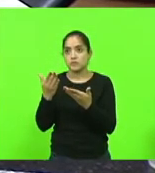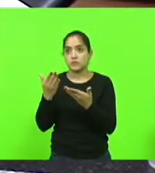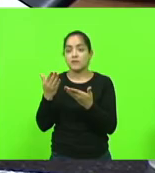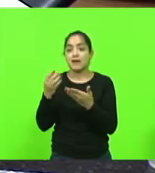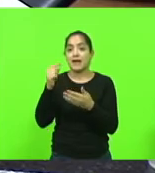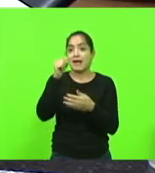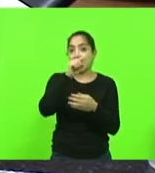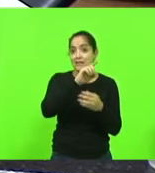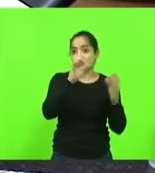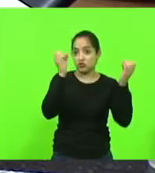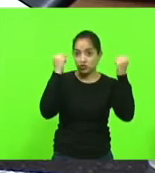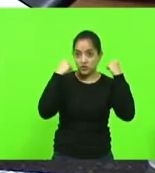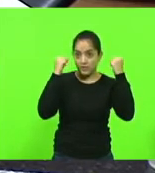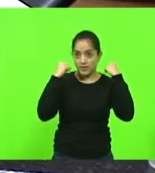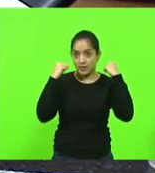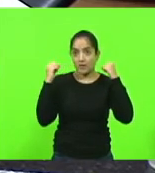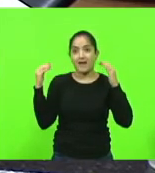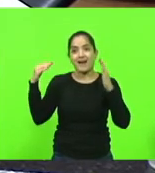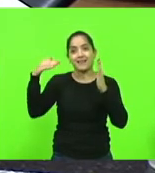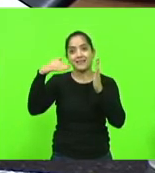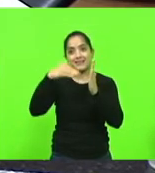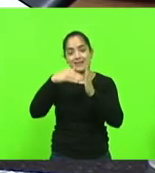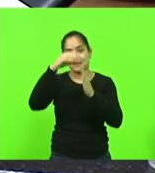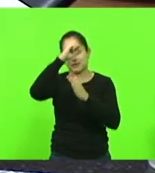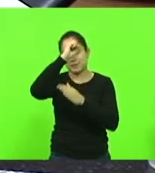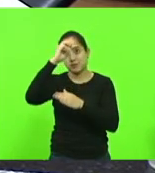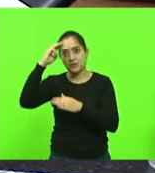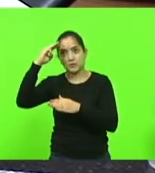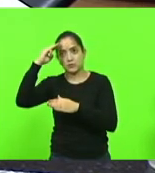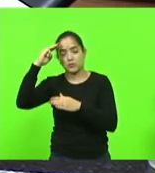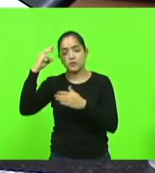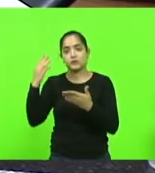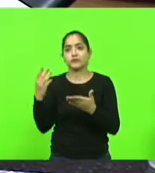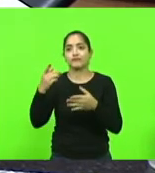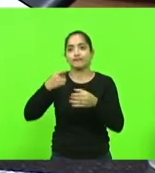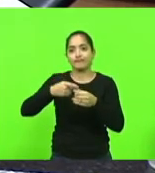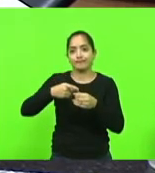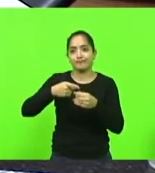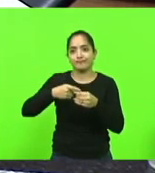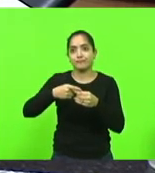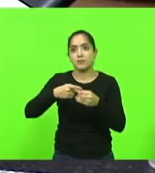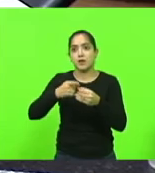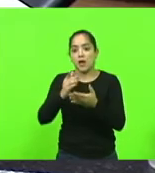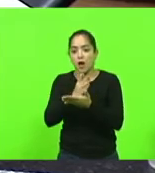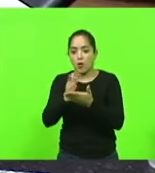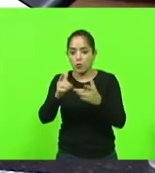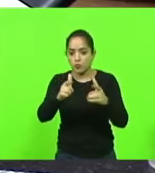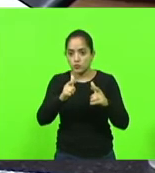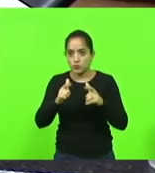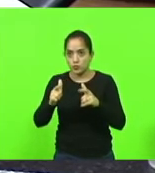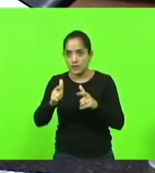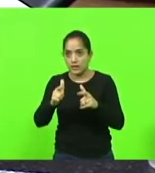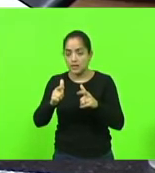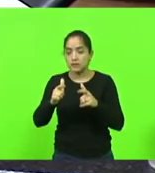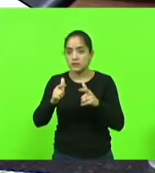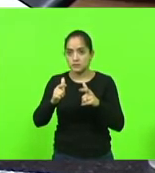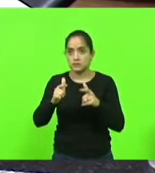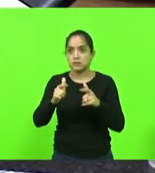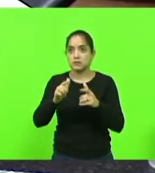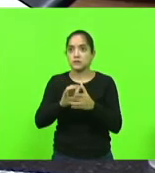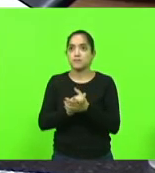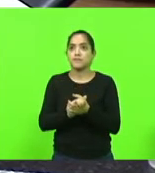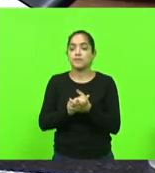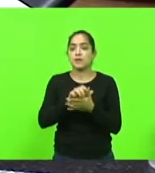a São Miguel do Oeste. Inclusive, tem alguns trechos entre o Trevão do Irani e